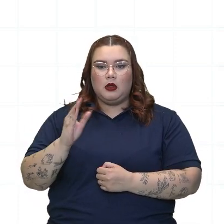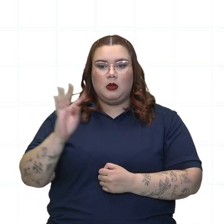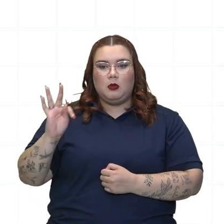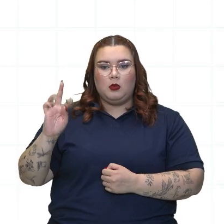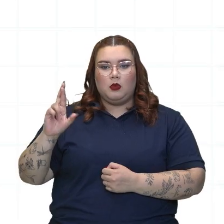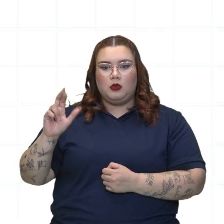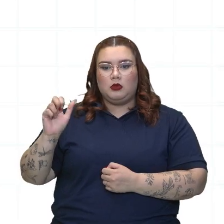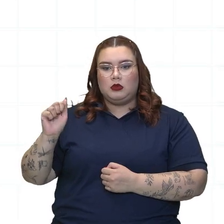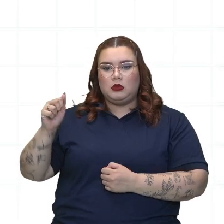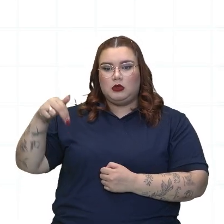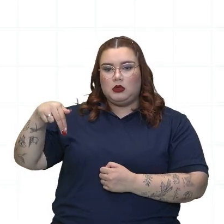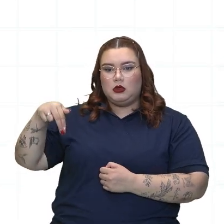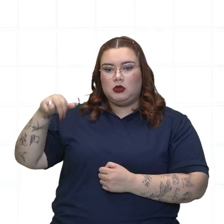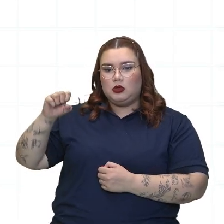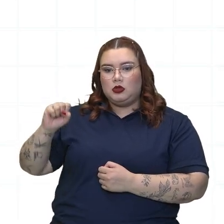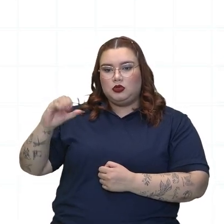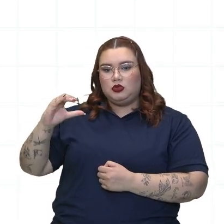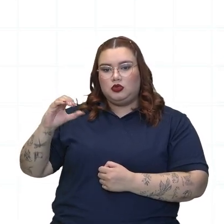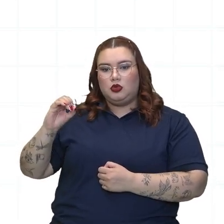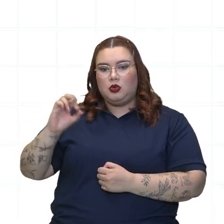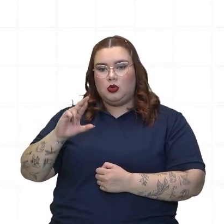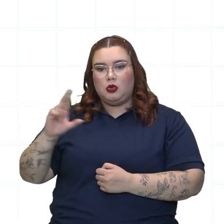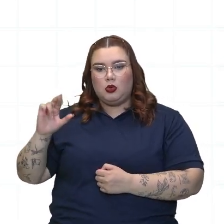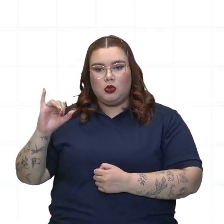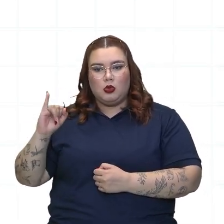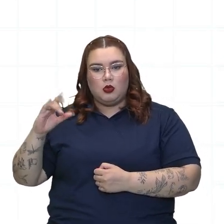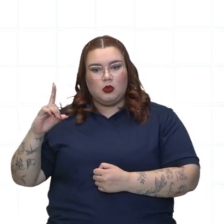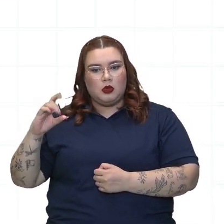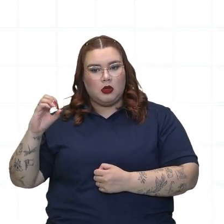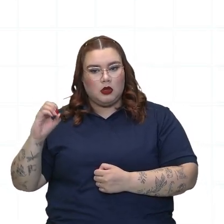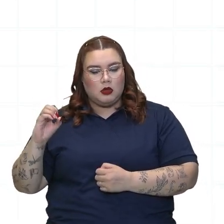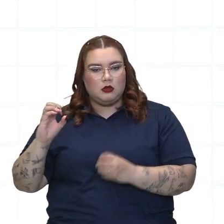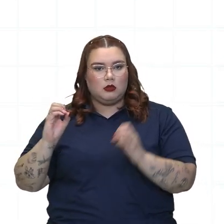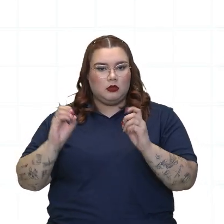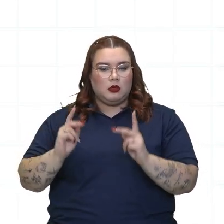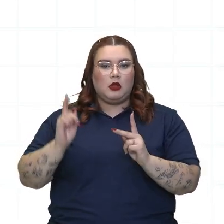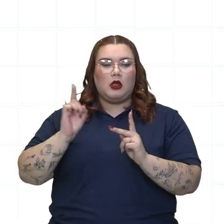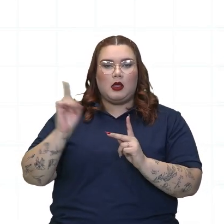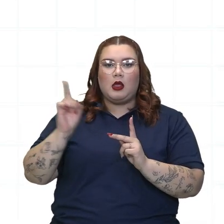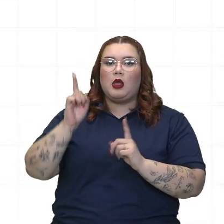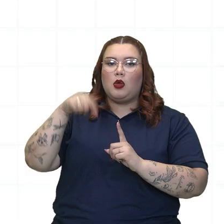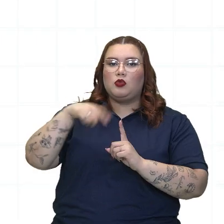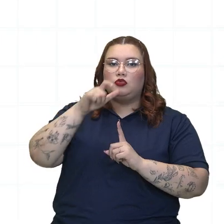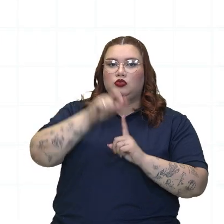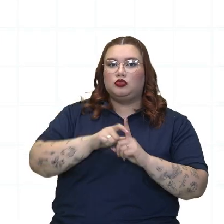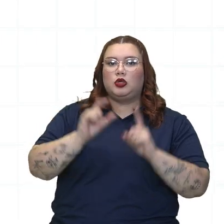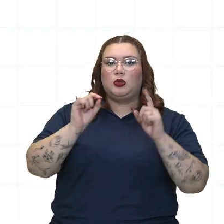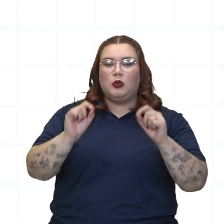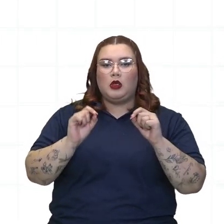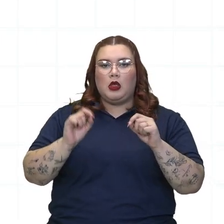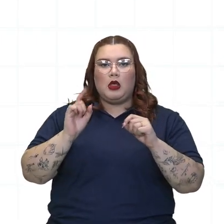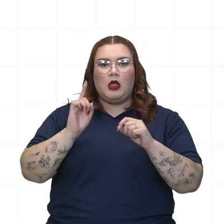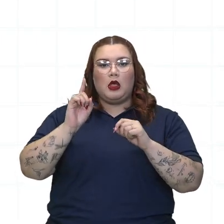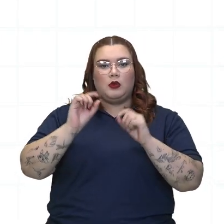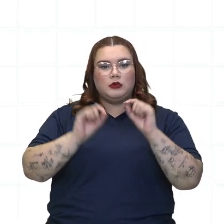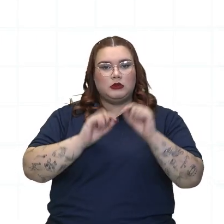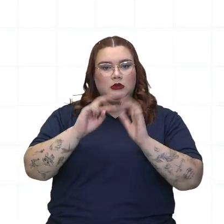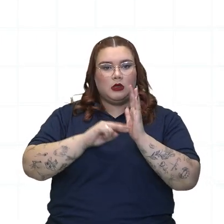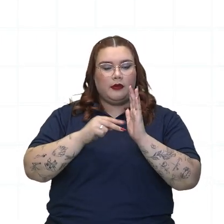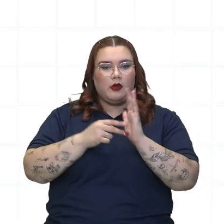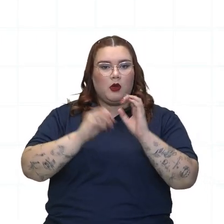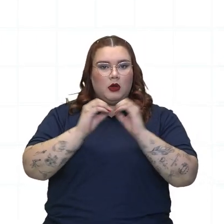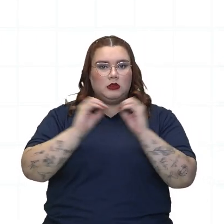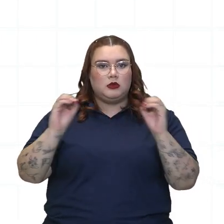afirmação. Então, isso aí também é um caso de sujeito inexistente ou oração sem sujeito. Temos mais um exemplo